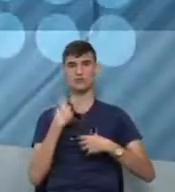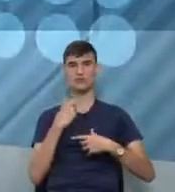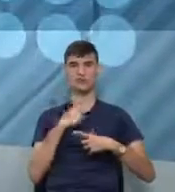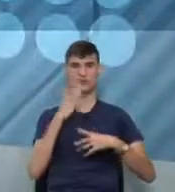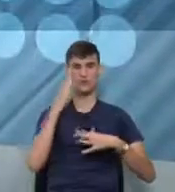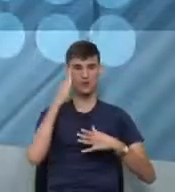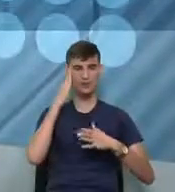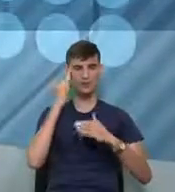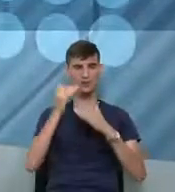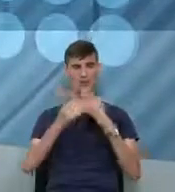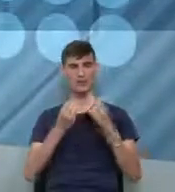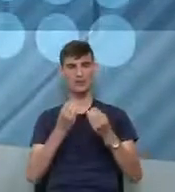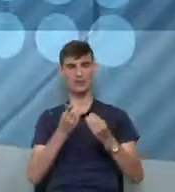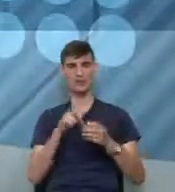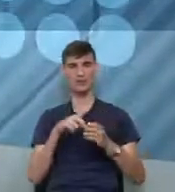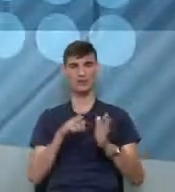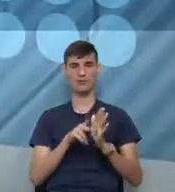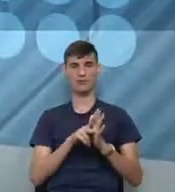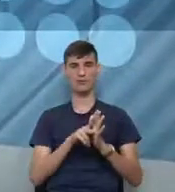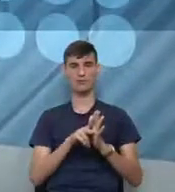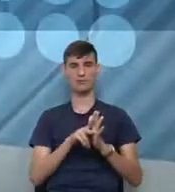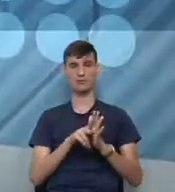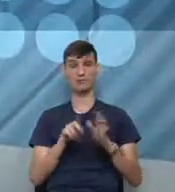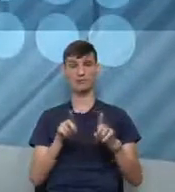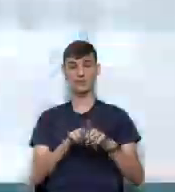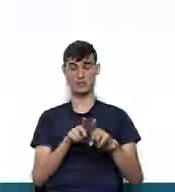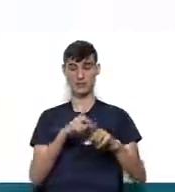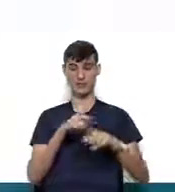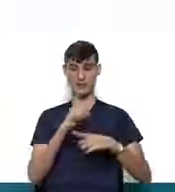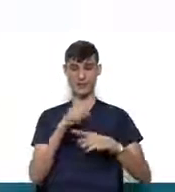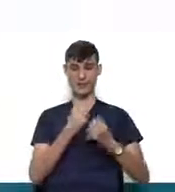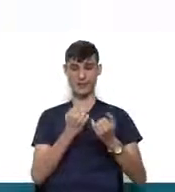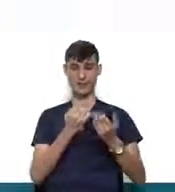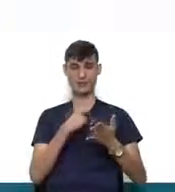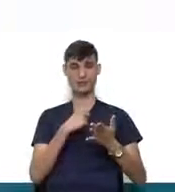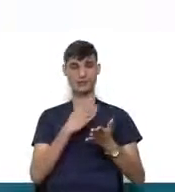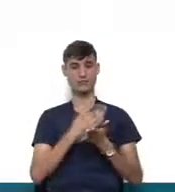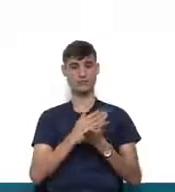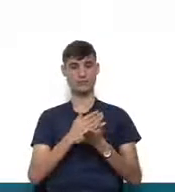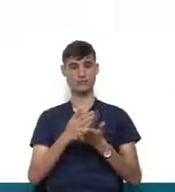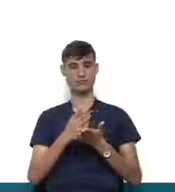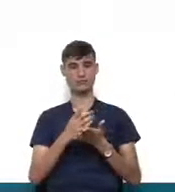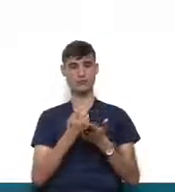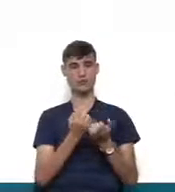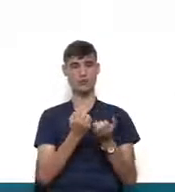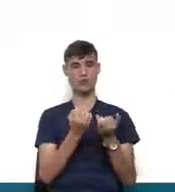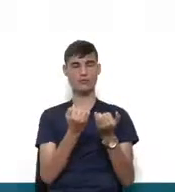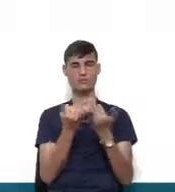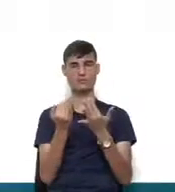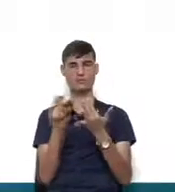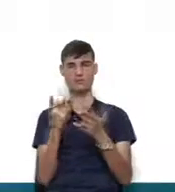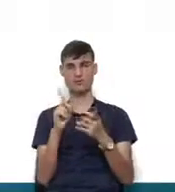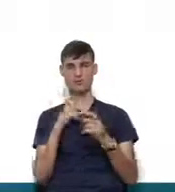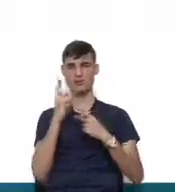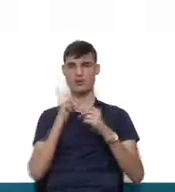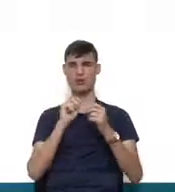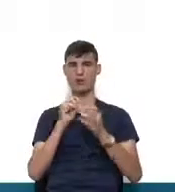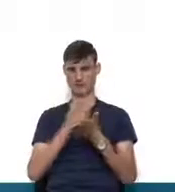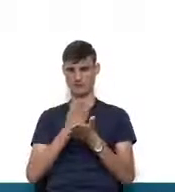vai entender aí essa questão da série. Temos também o teorema da estimativa, que diz o seguinte, que se a